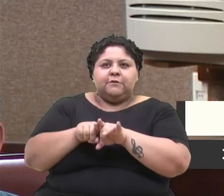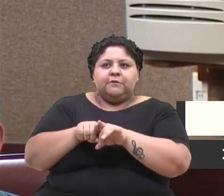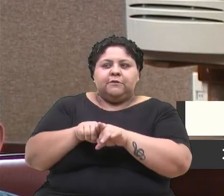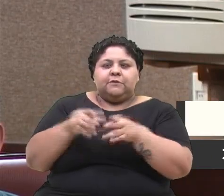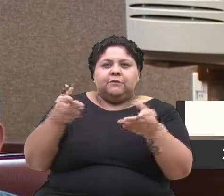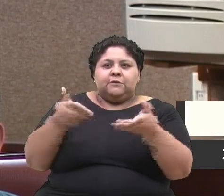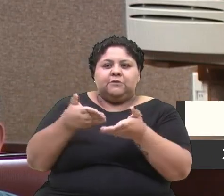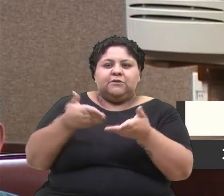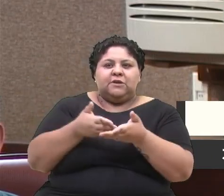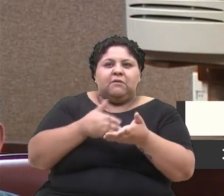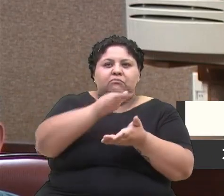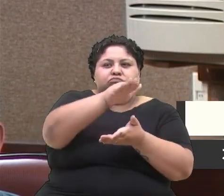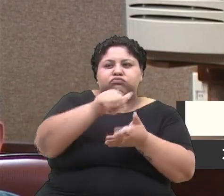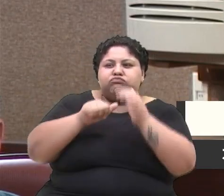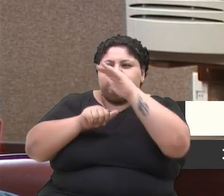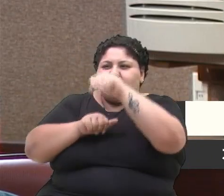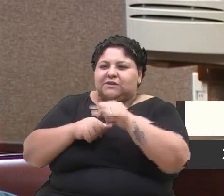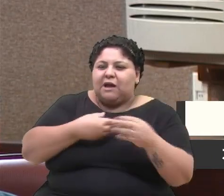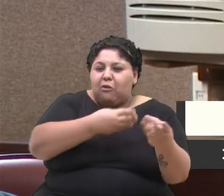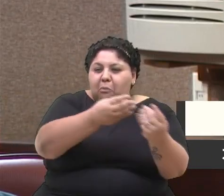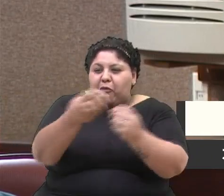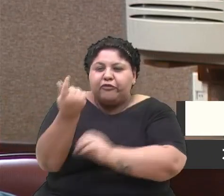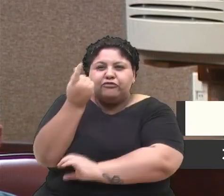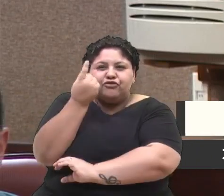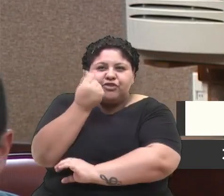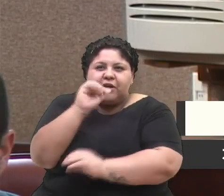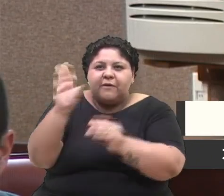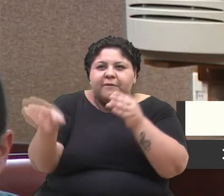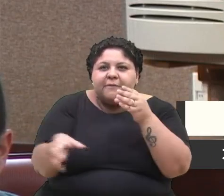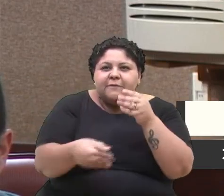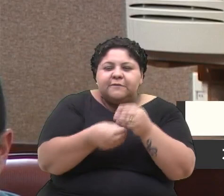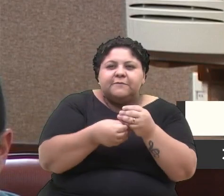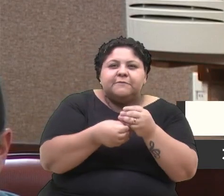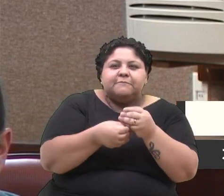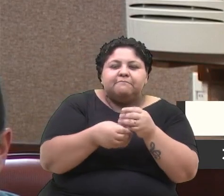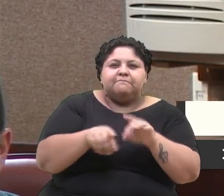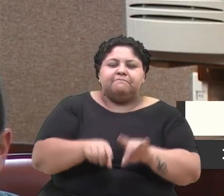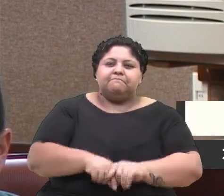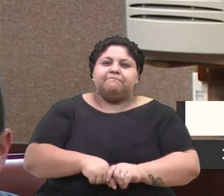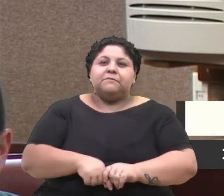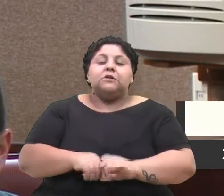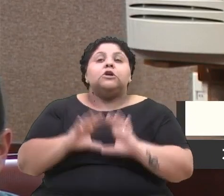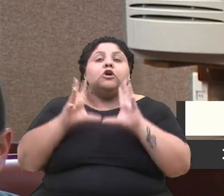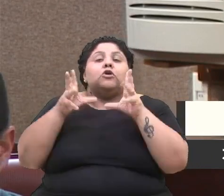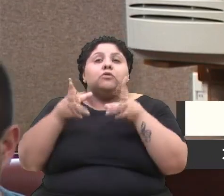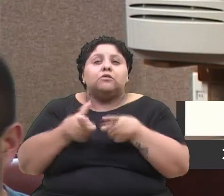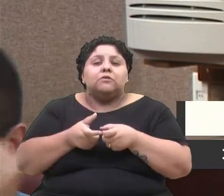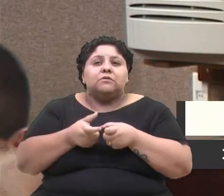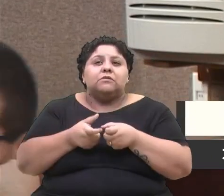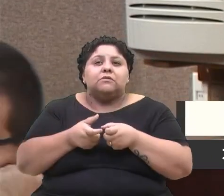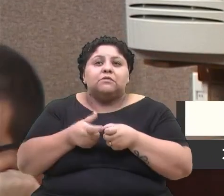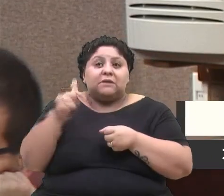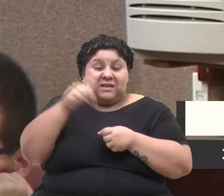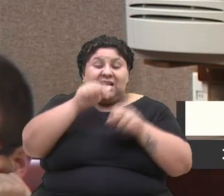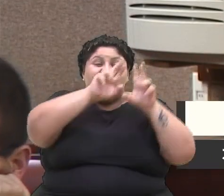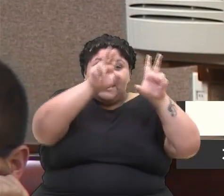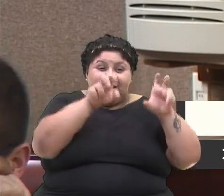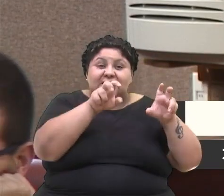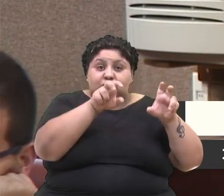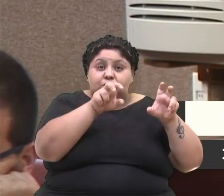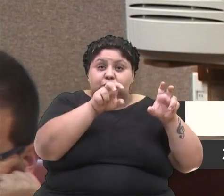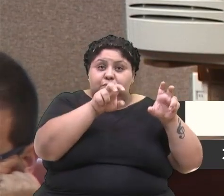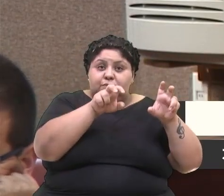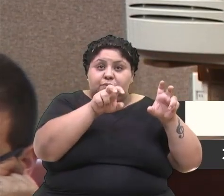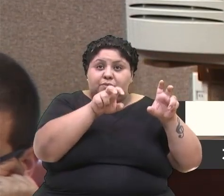inúmeras verbas e emendas. Contudo, eu peço esta questão